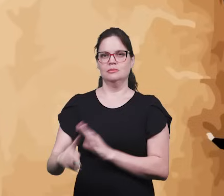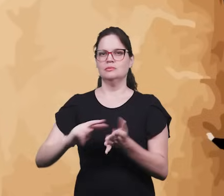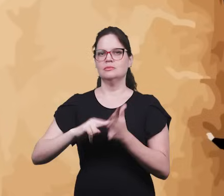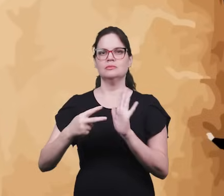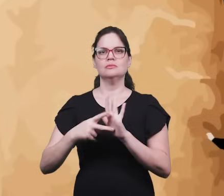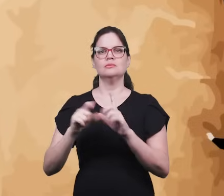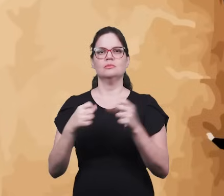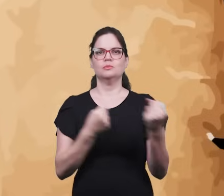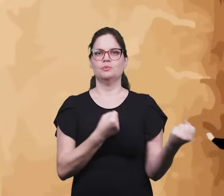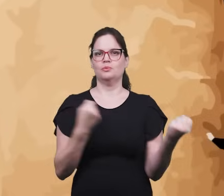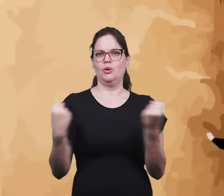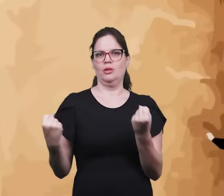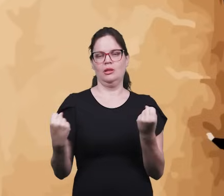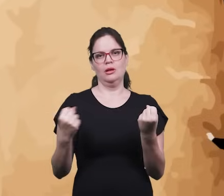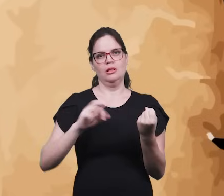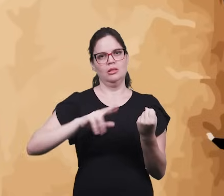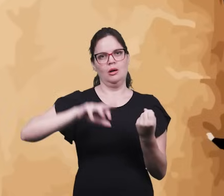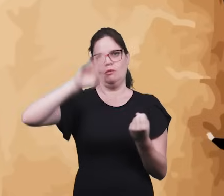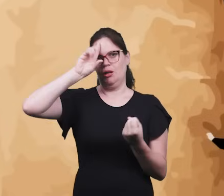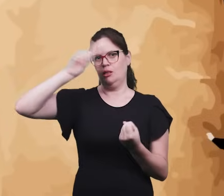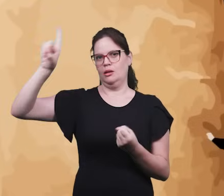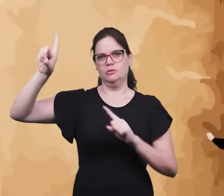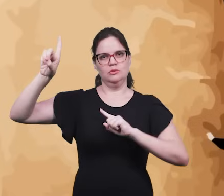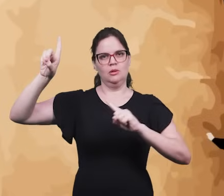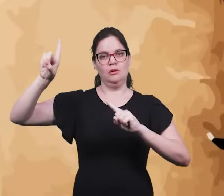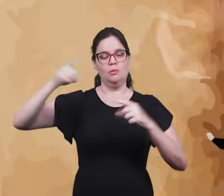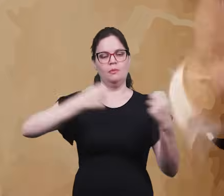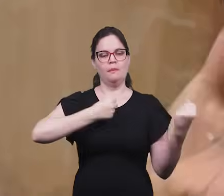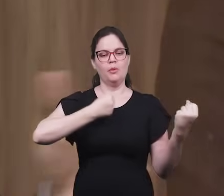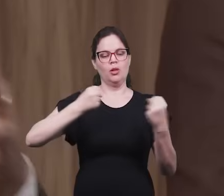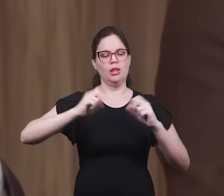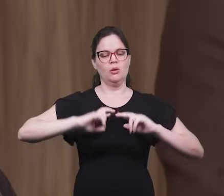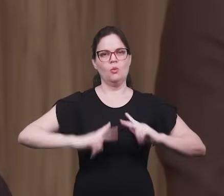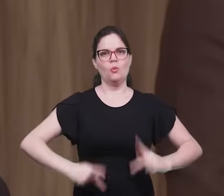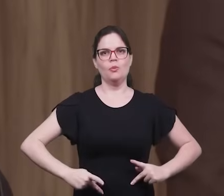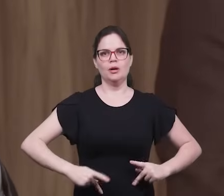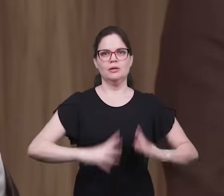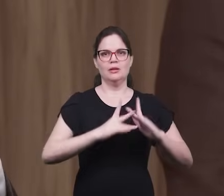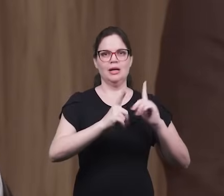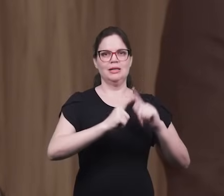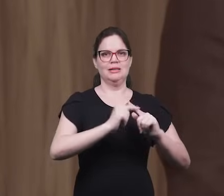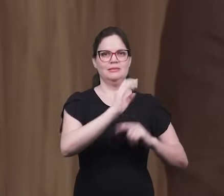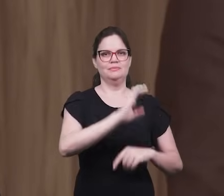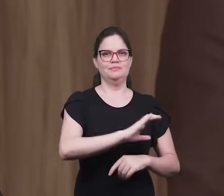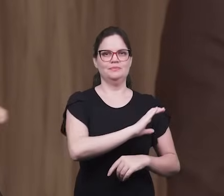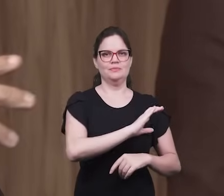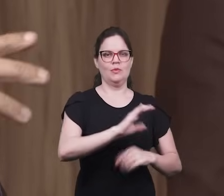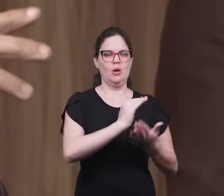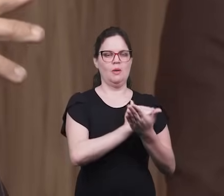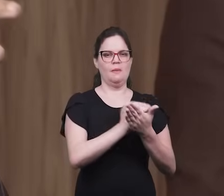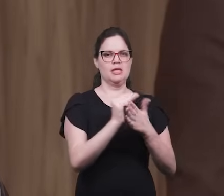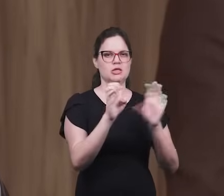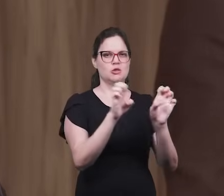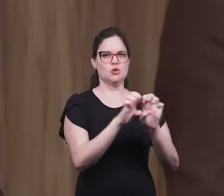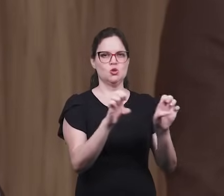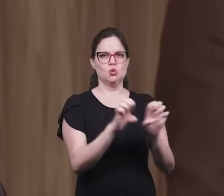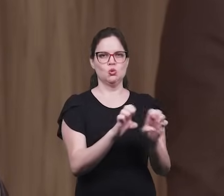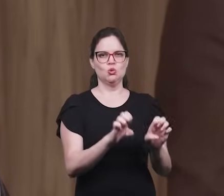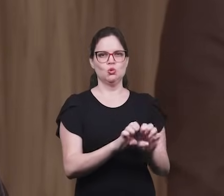poder que não era o poder de Deus. Um poder mundial. A igreja, então, ela se